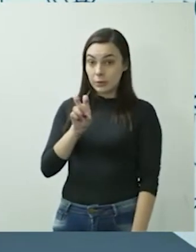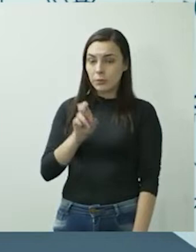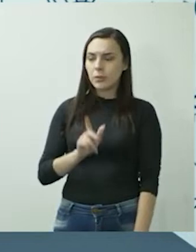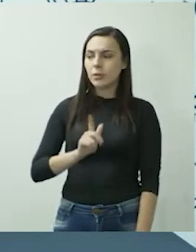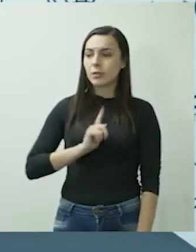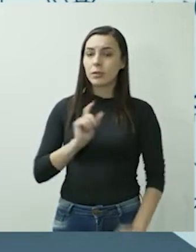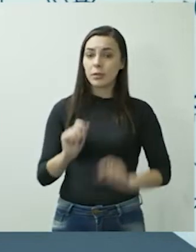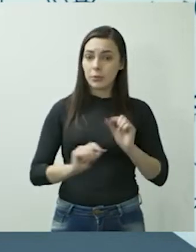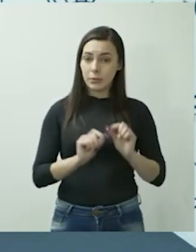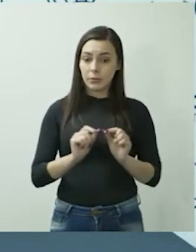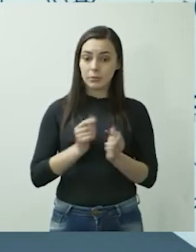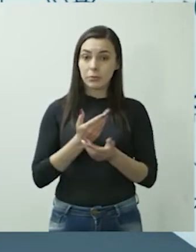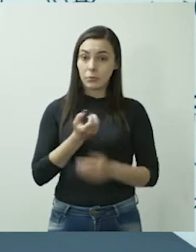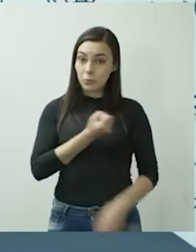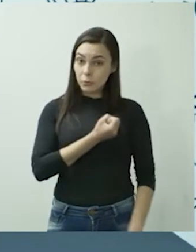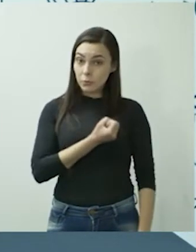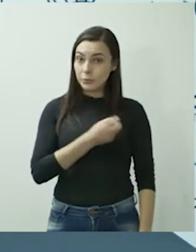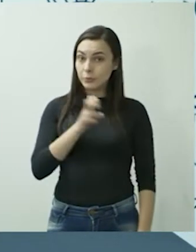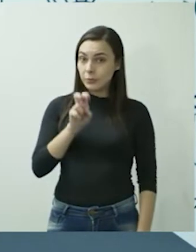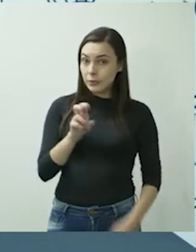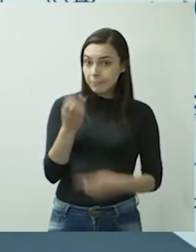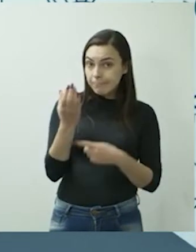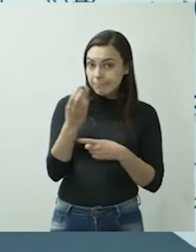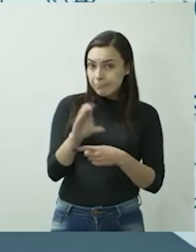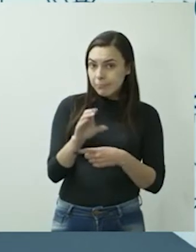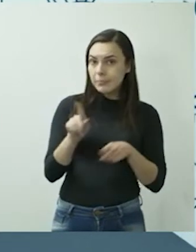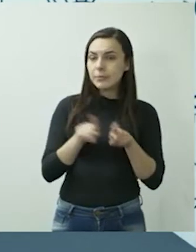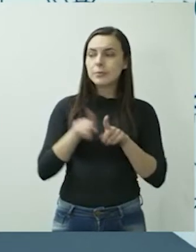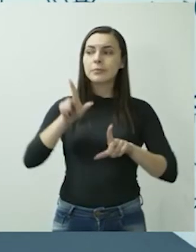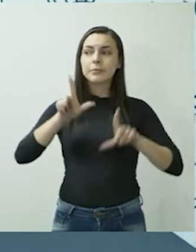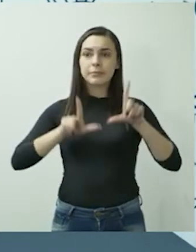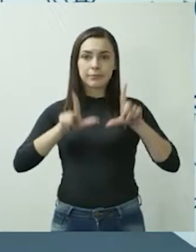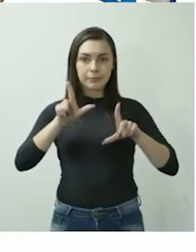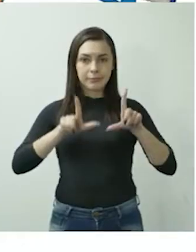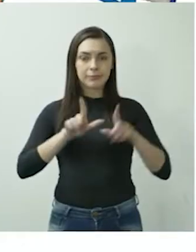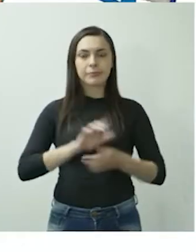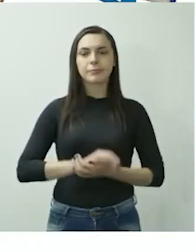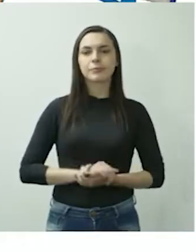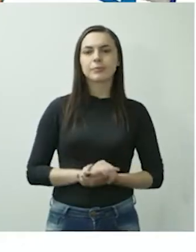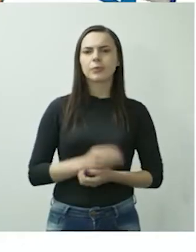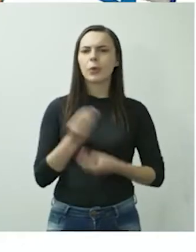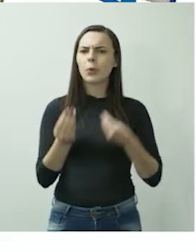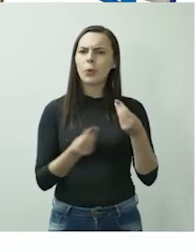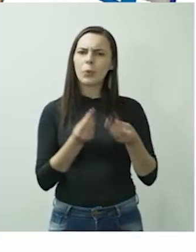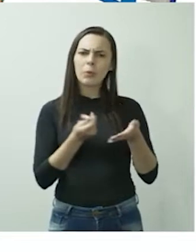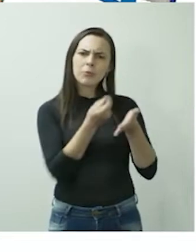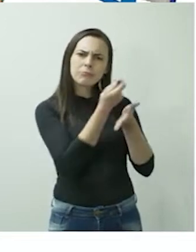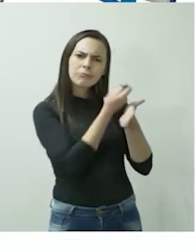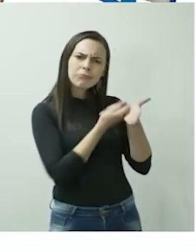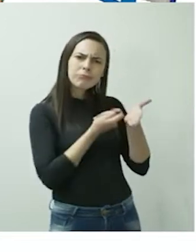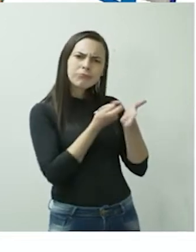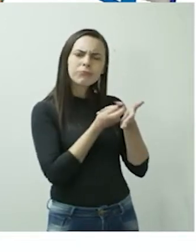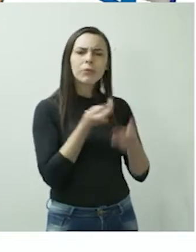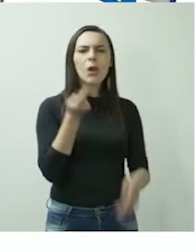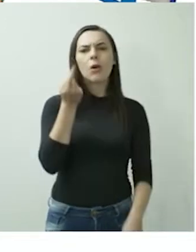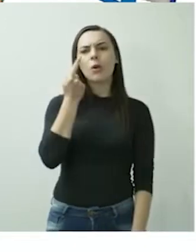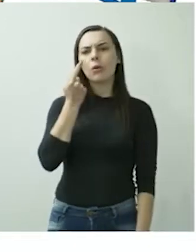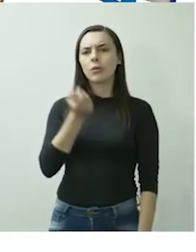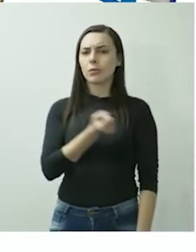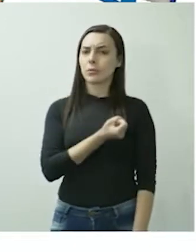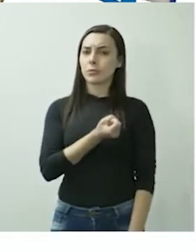trouxe ele aqui, vai colocar ele aí na tela para vocês, o contorno dele, olha só,